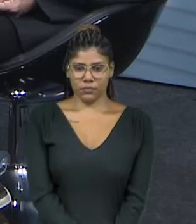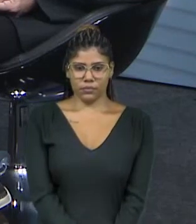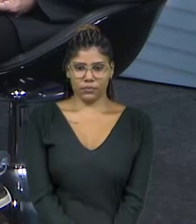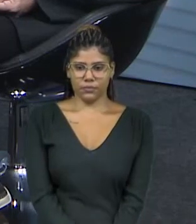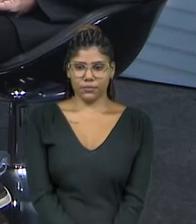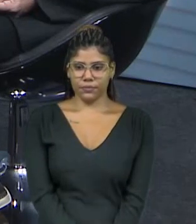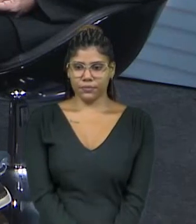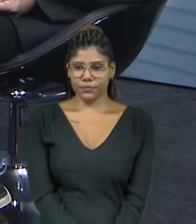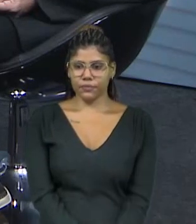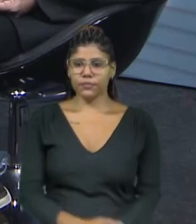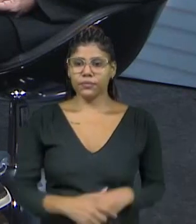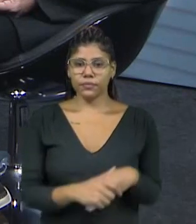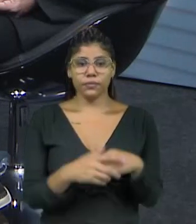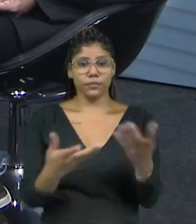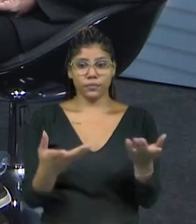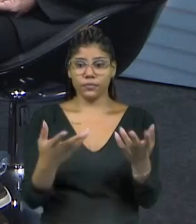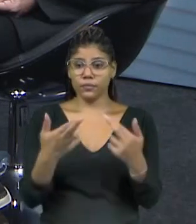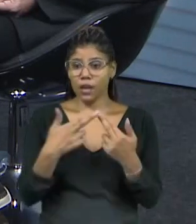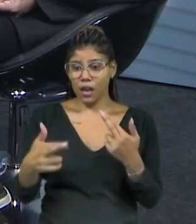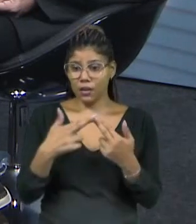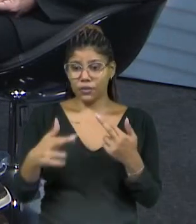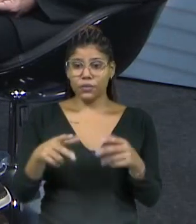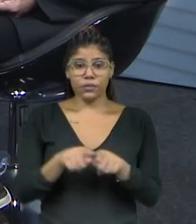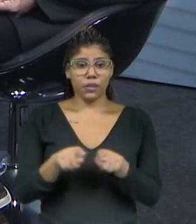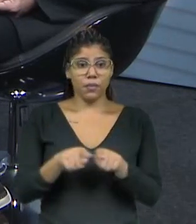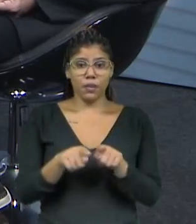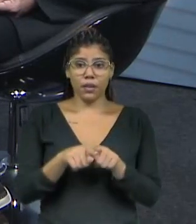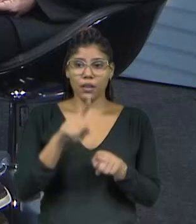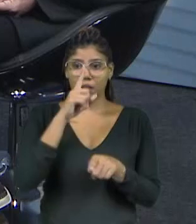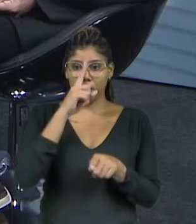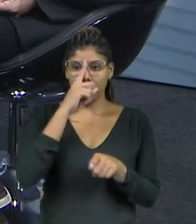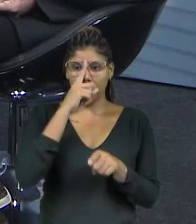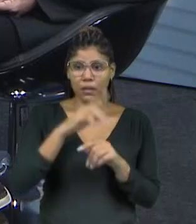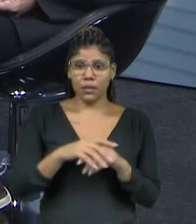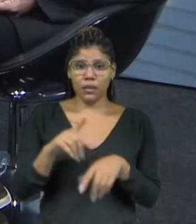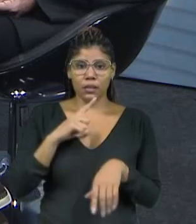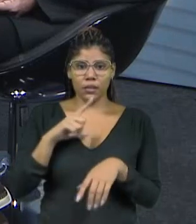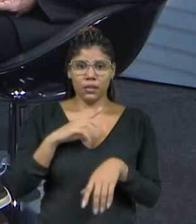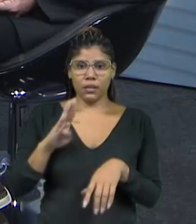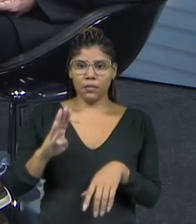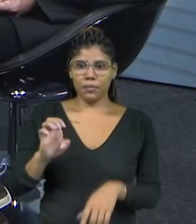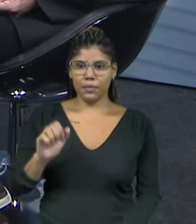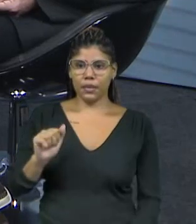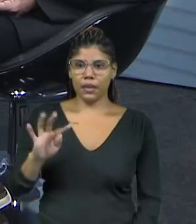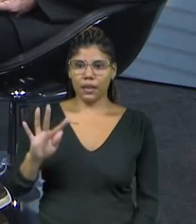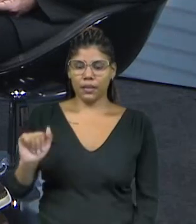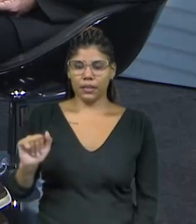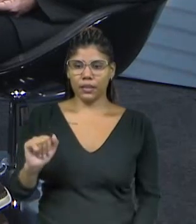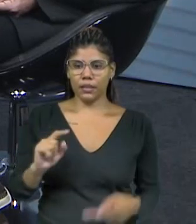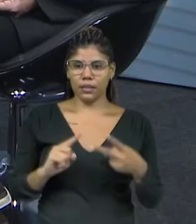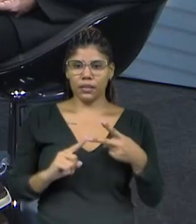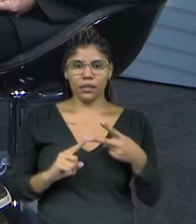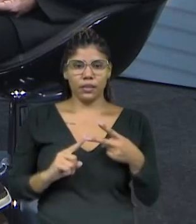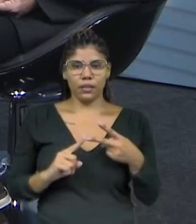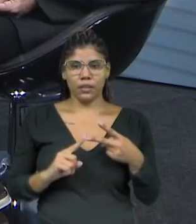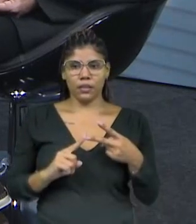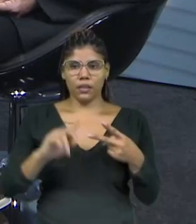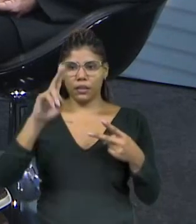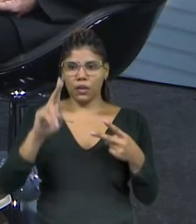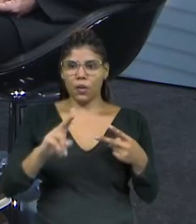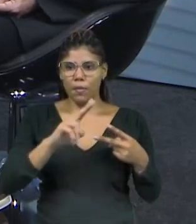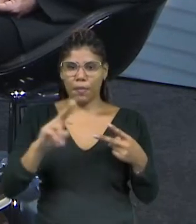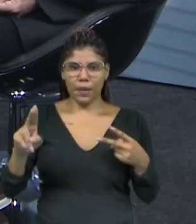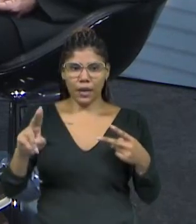o religioso. O religioso... Essa questão religiosa. Nós estamos aí com uma beata. Sim. E nós estamos o Padre